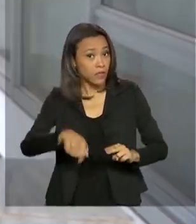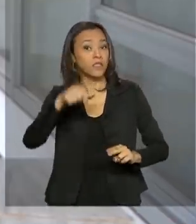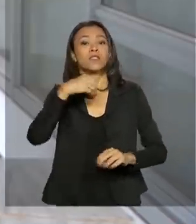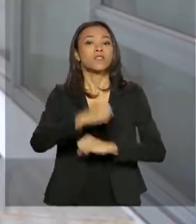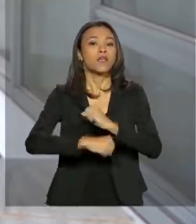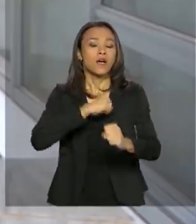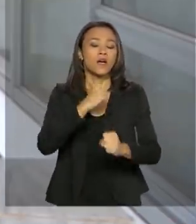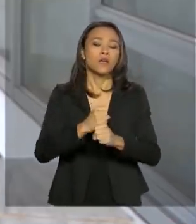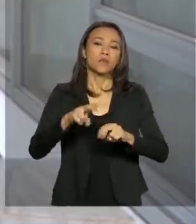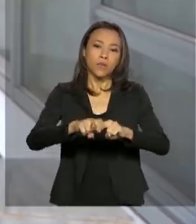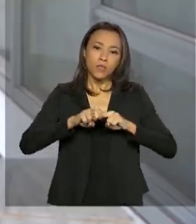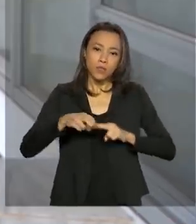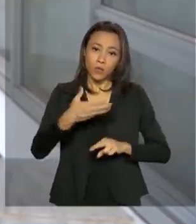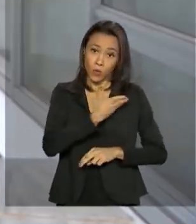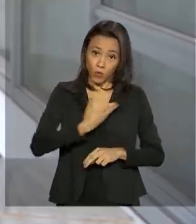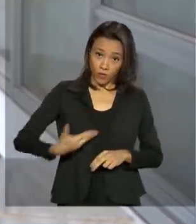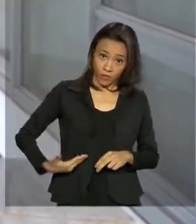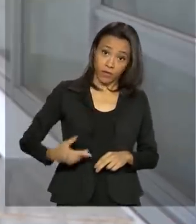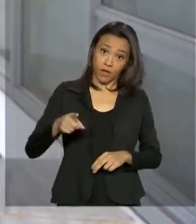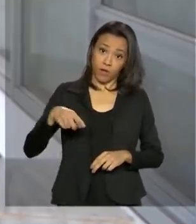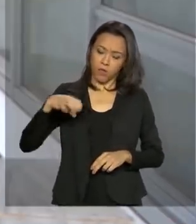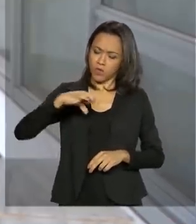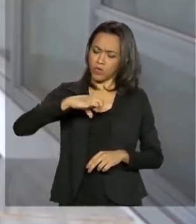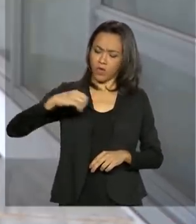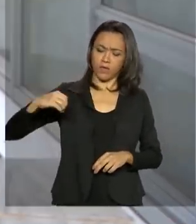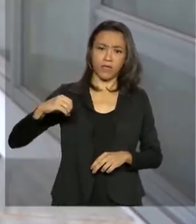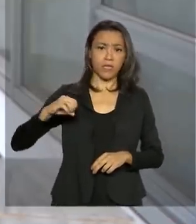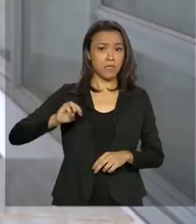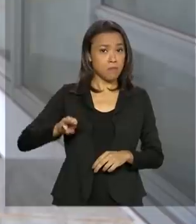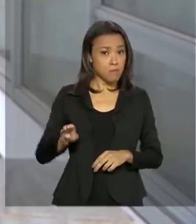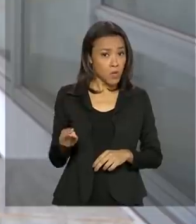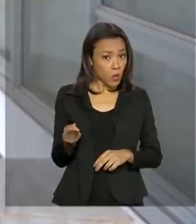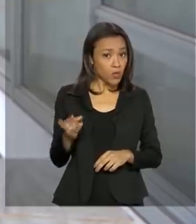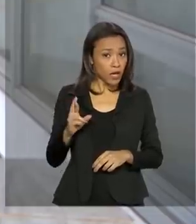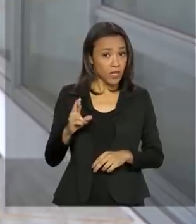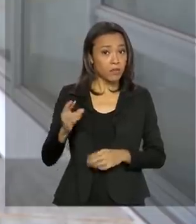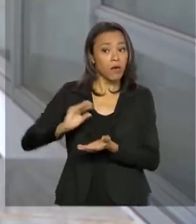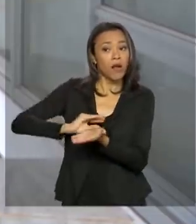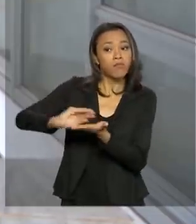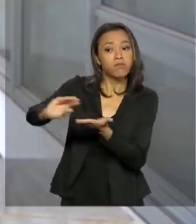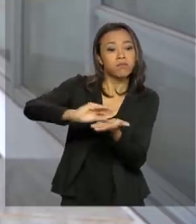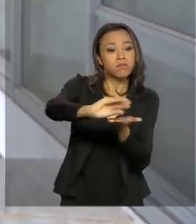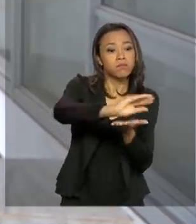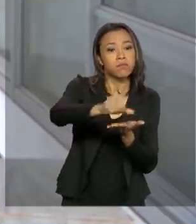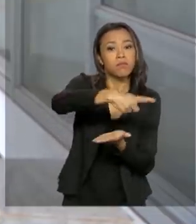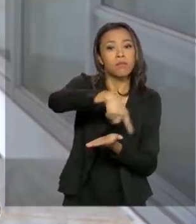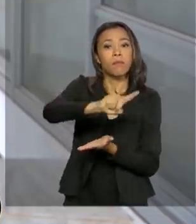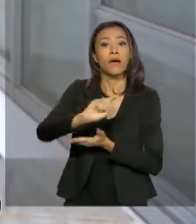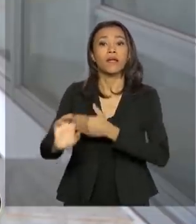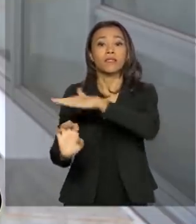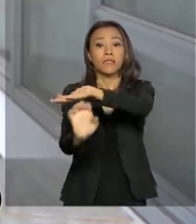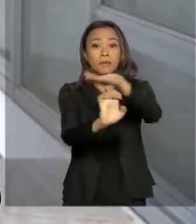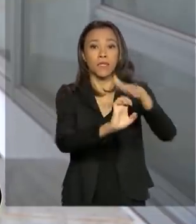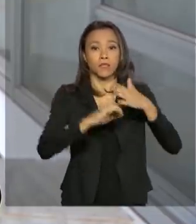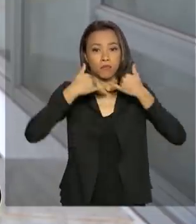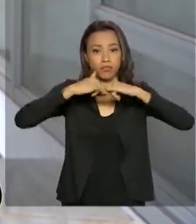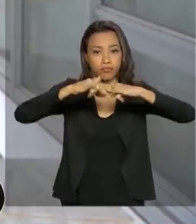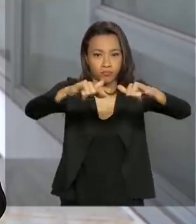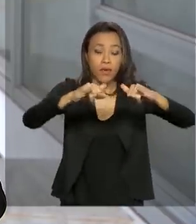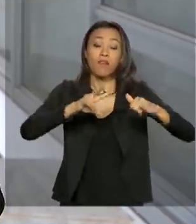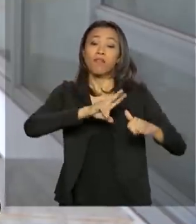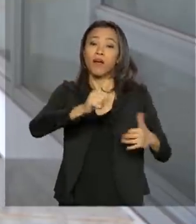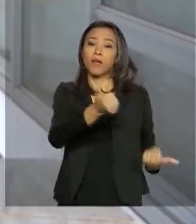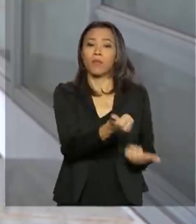o governo está prevendo uma porte de 900 milhões de reais para distribuidoras de energia elétrica essa medida beneficia 9